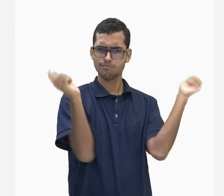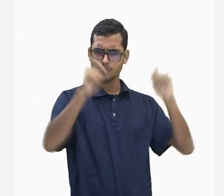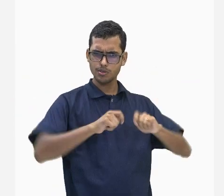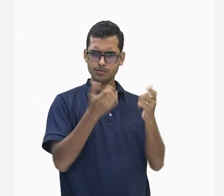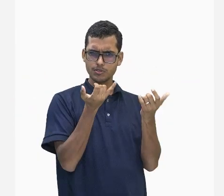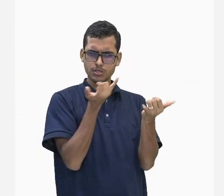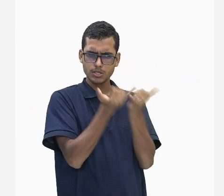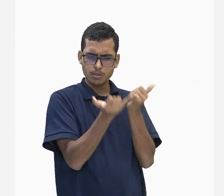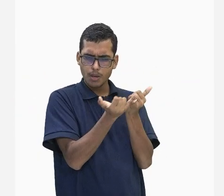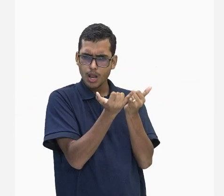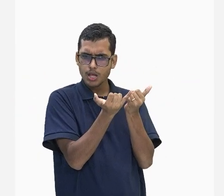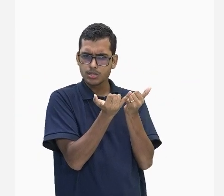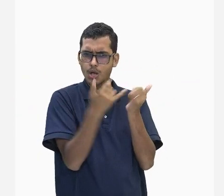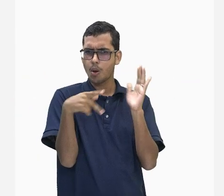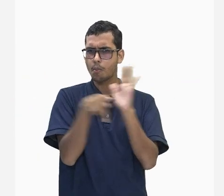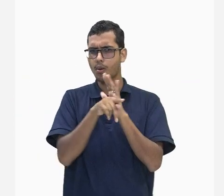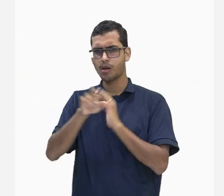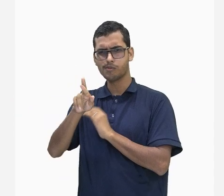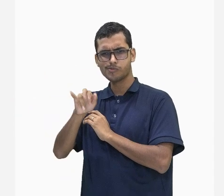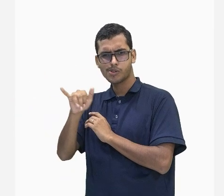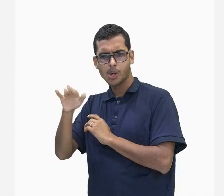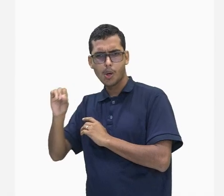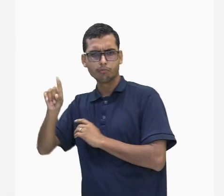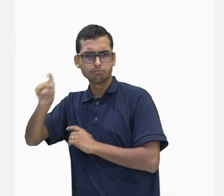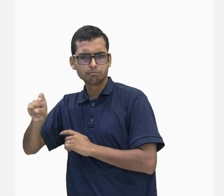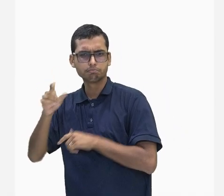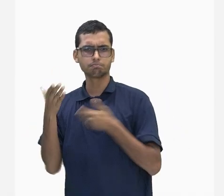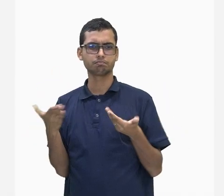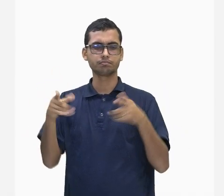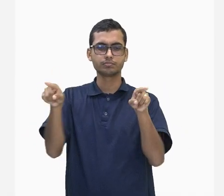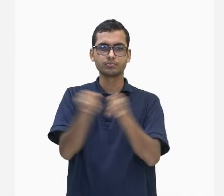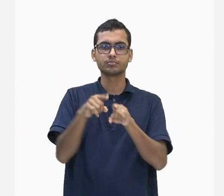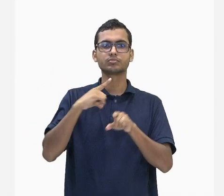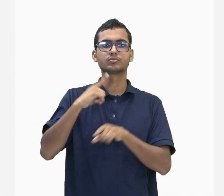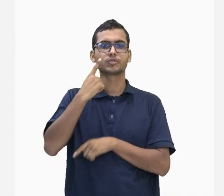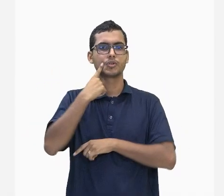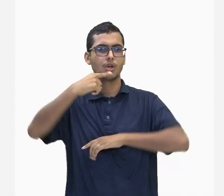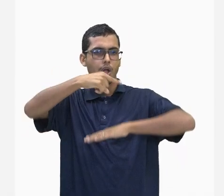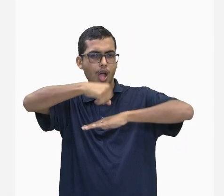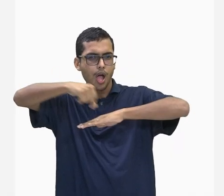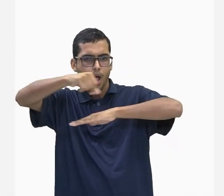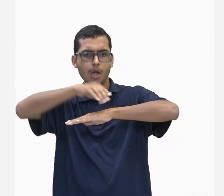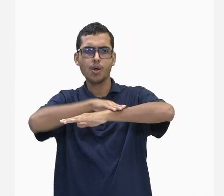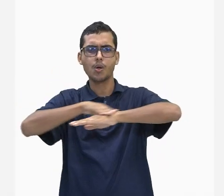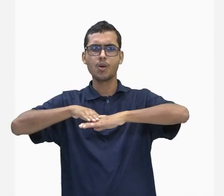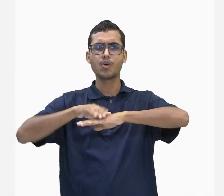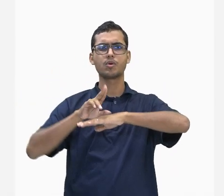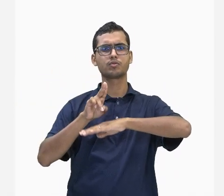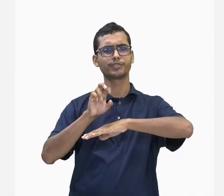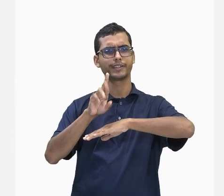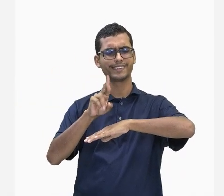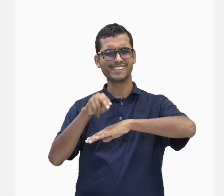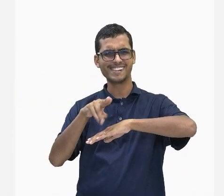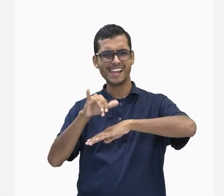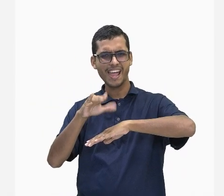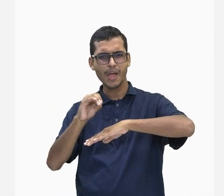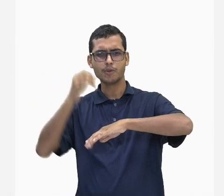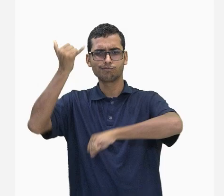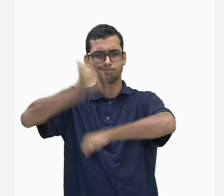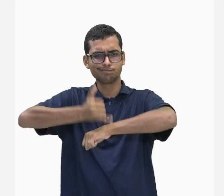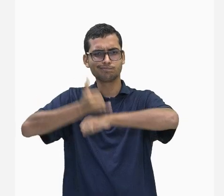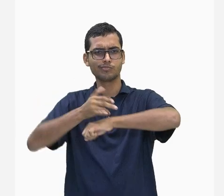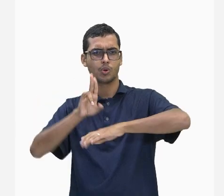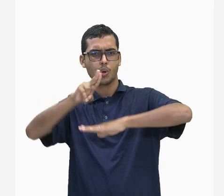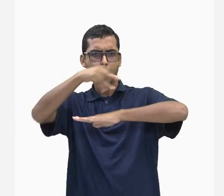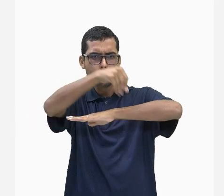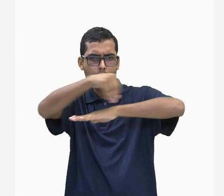parecido? Então, para testar, ele colocou sal de urânio sobre uma chapa fotográfica, embrulhada em um papel preto e deixou